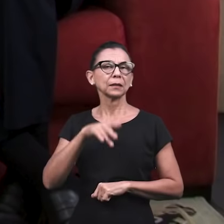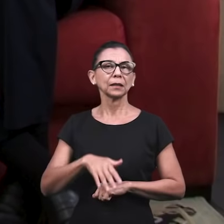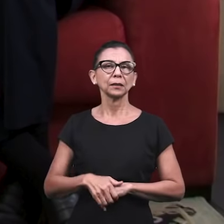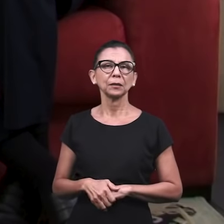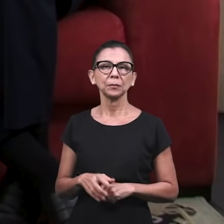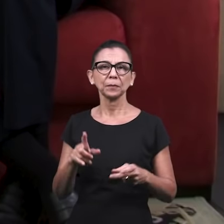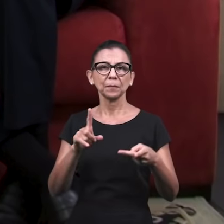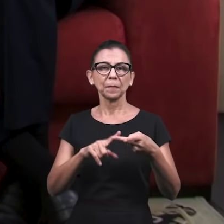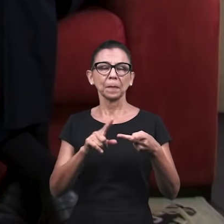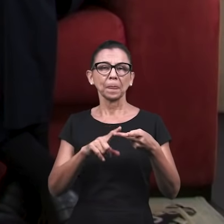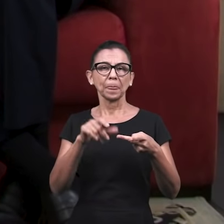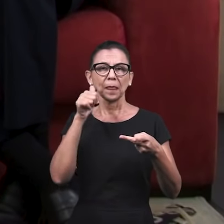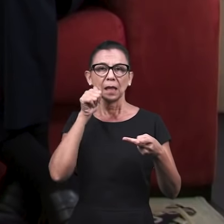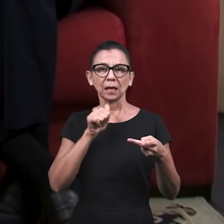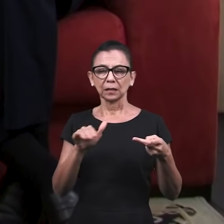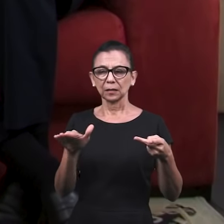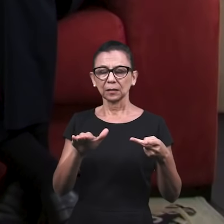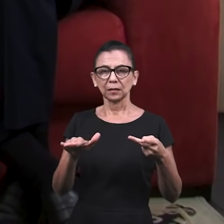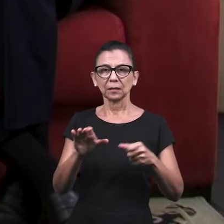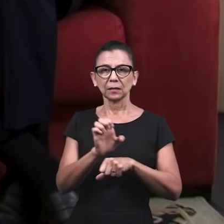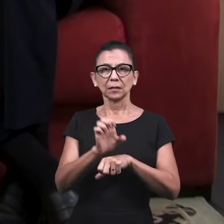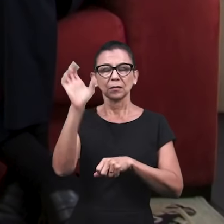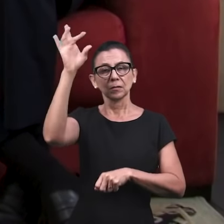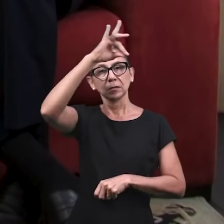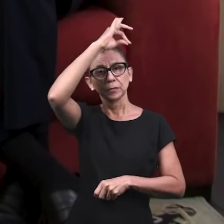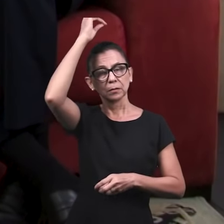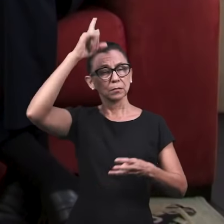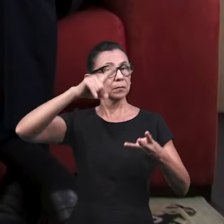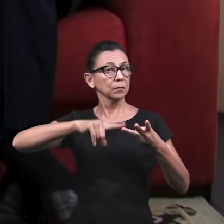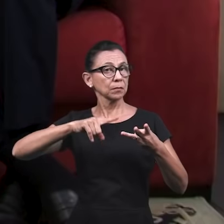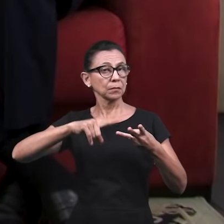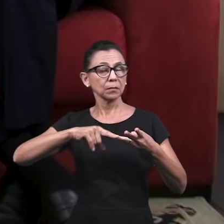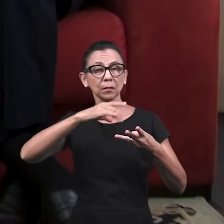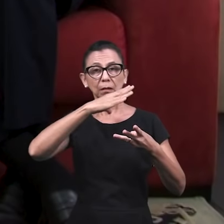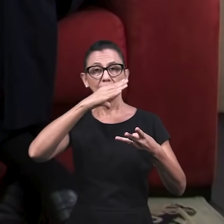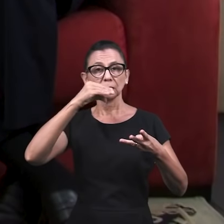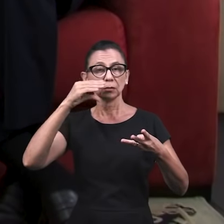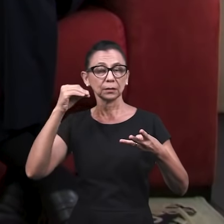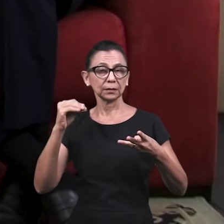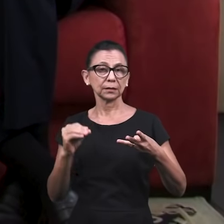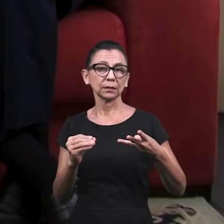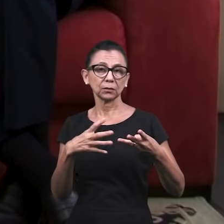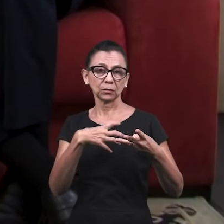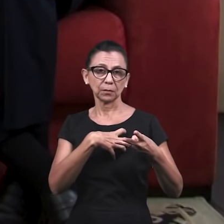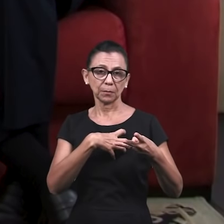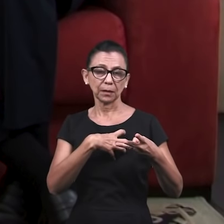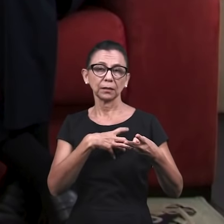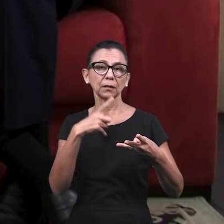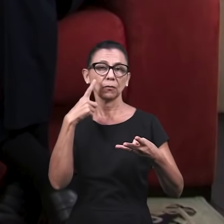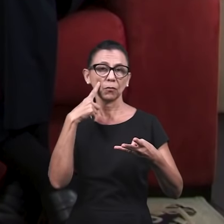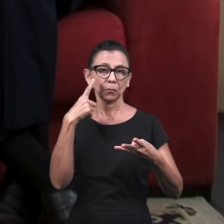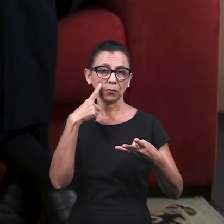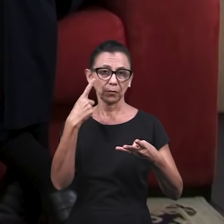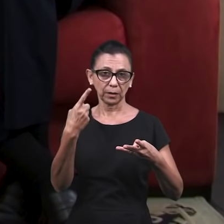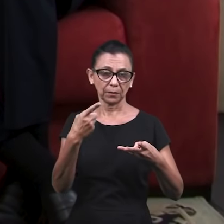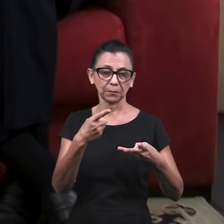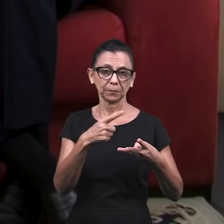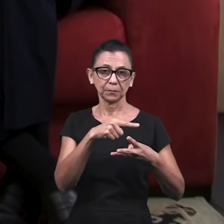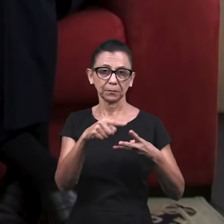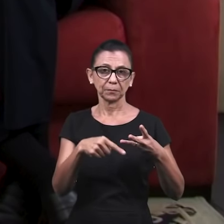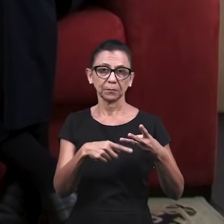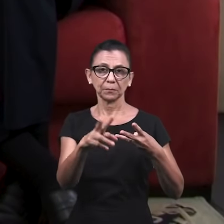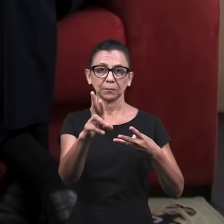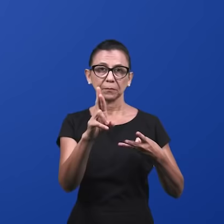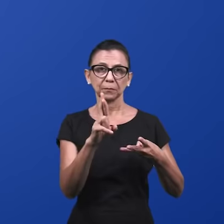Motê, de Guarapari, Espírito Santo, e o adolescente Felipe Vieira, de Ilhéus, Bahia. Vamos ouvir então estas